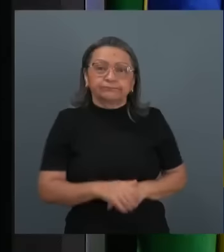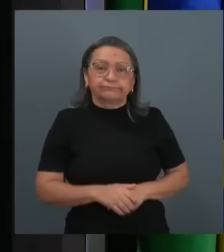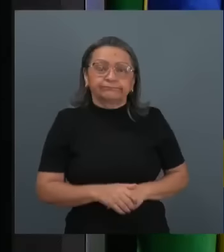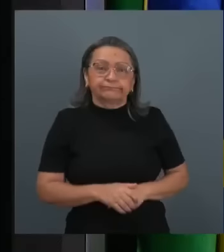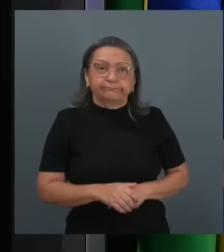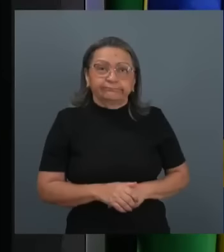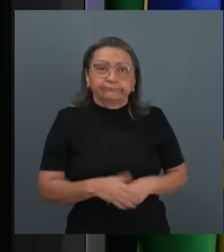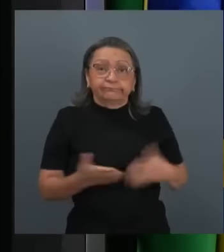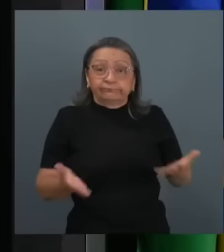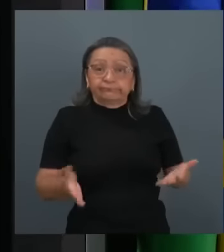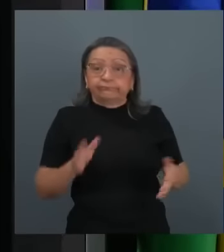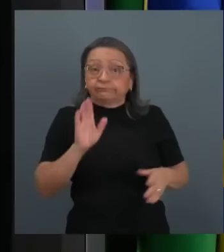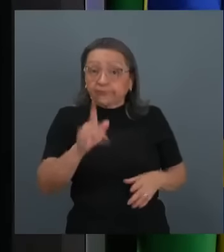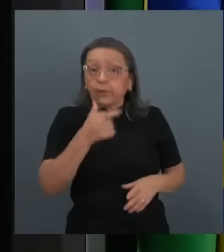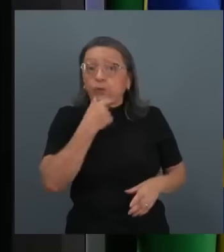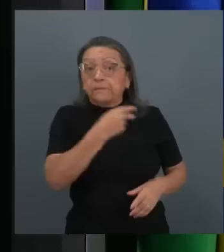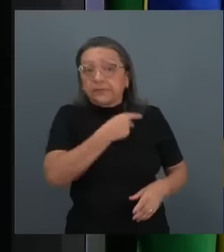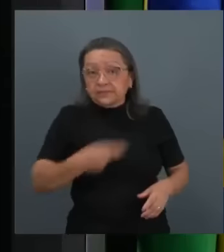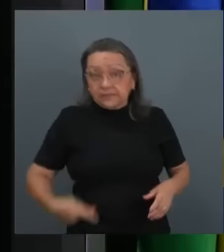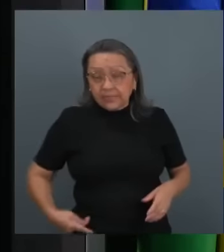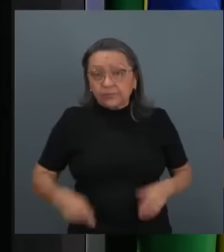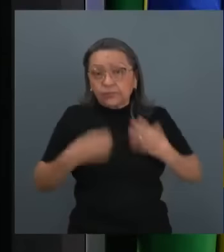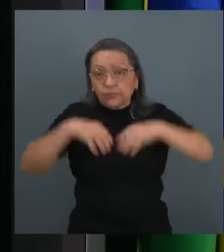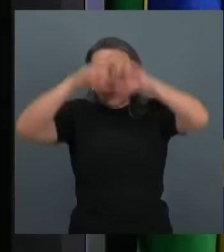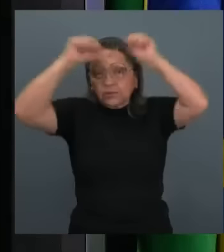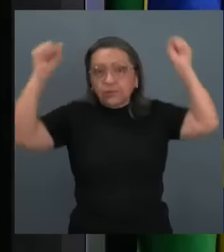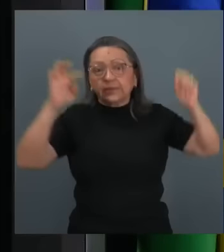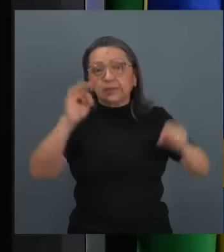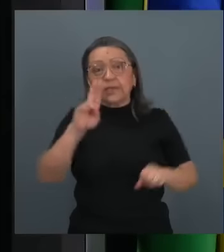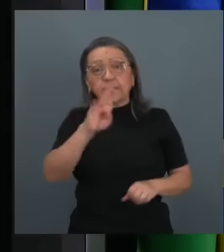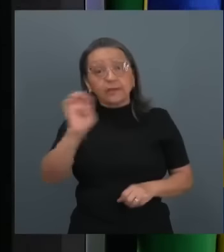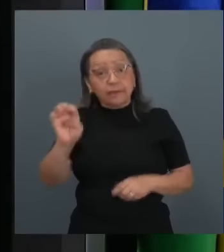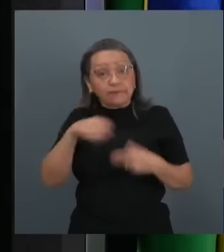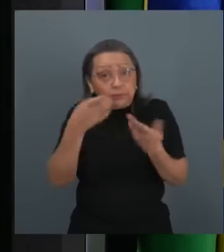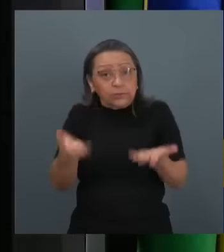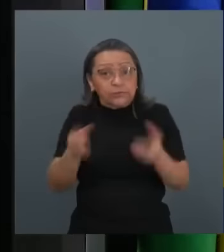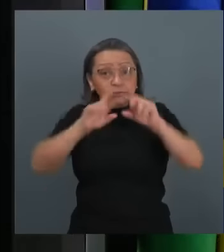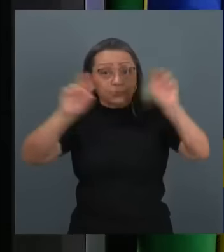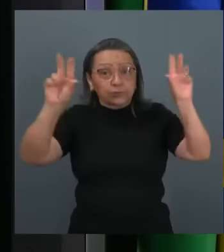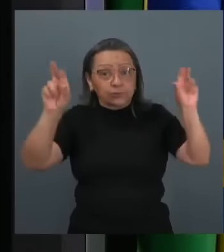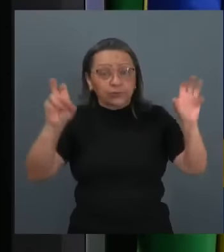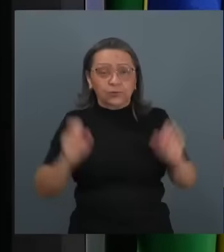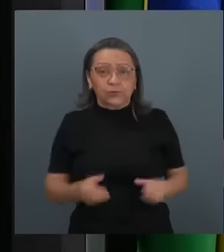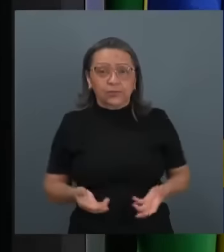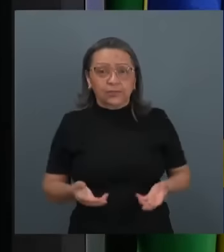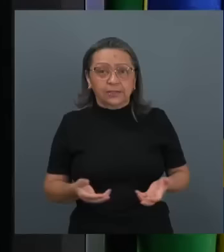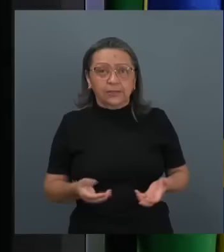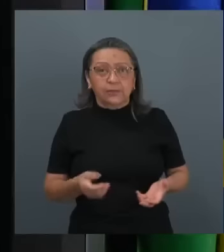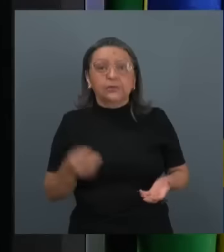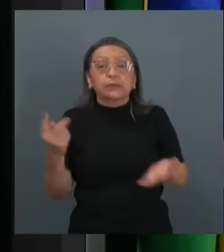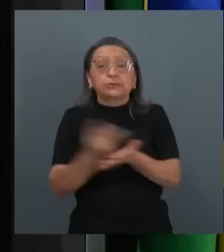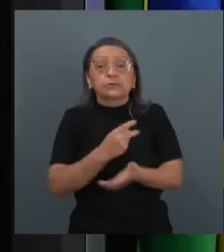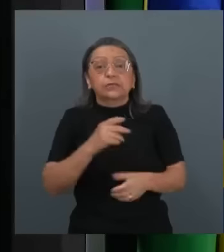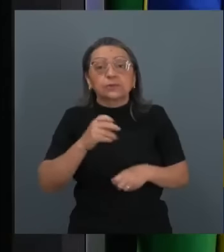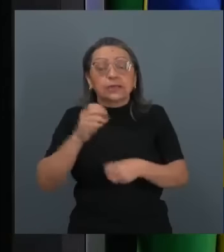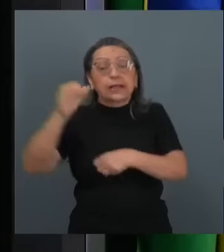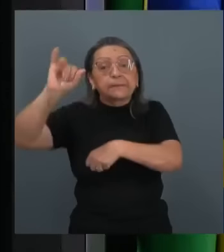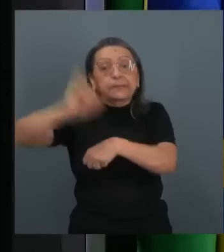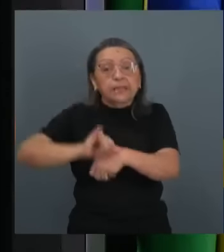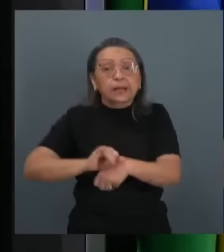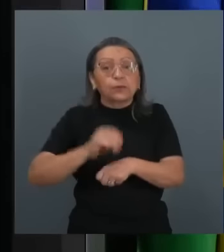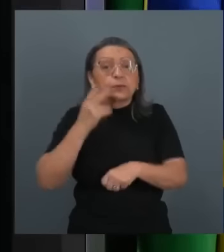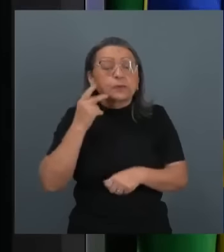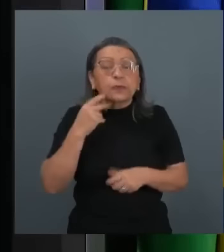Presidente do TRE, olha a situação da Terra da Luz, que querem porque querem transformar em terra